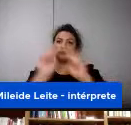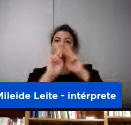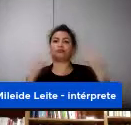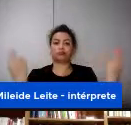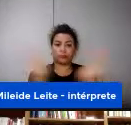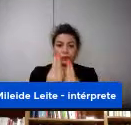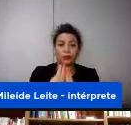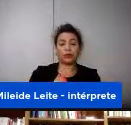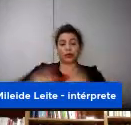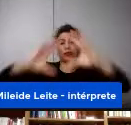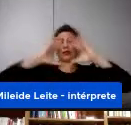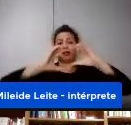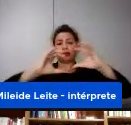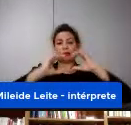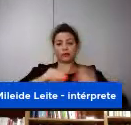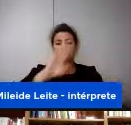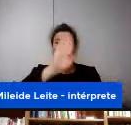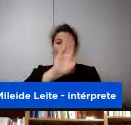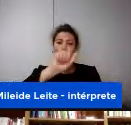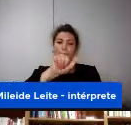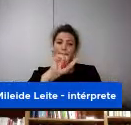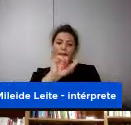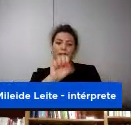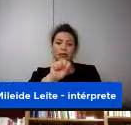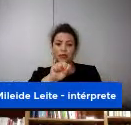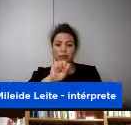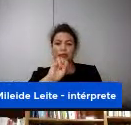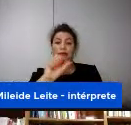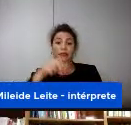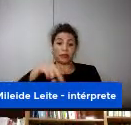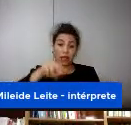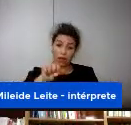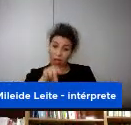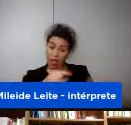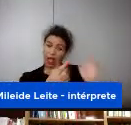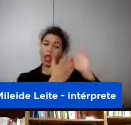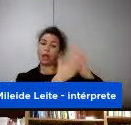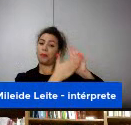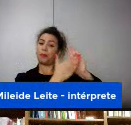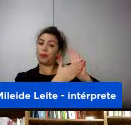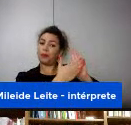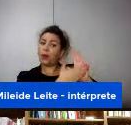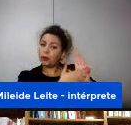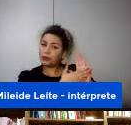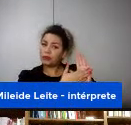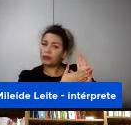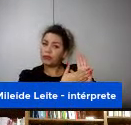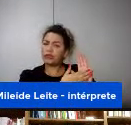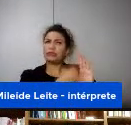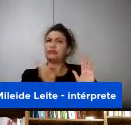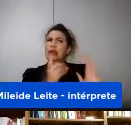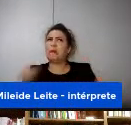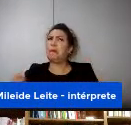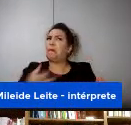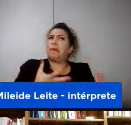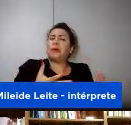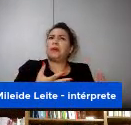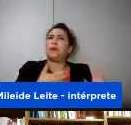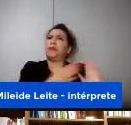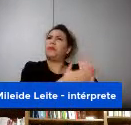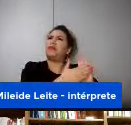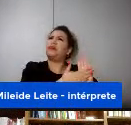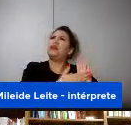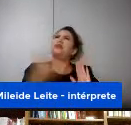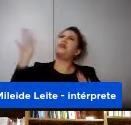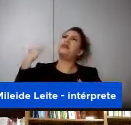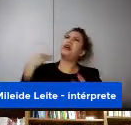é o cérebro bayesiano, né, e que é uma proposta, né, não tão recente assim, né, que ela é uma proposta que